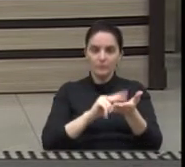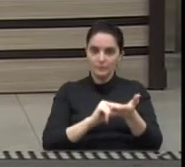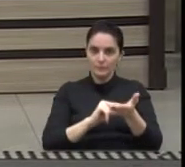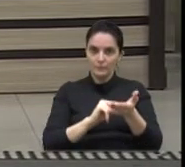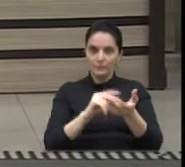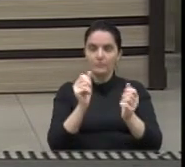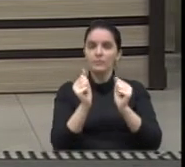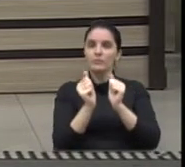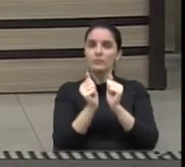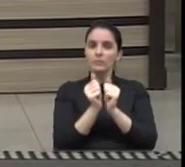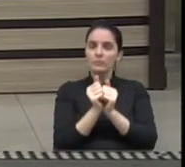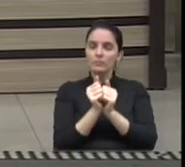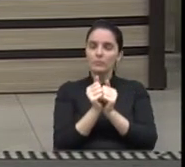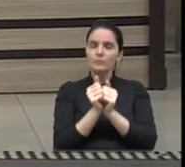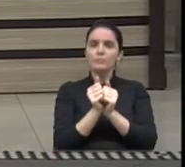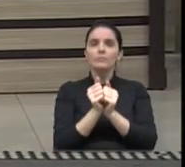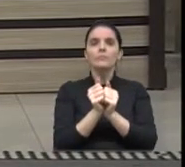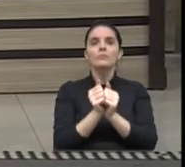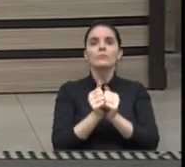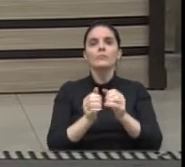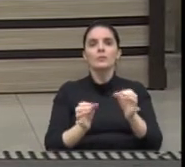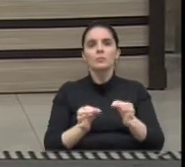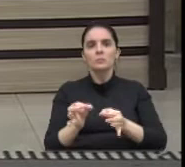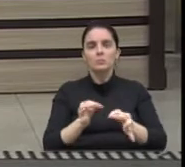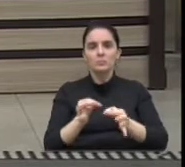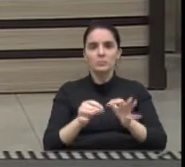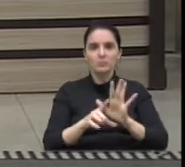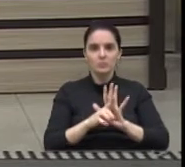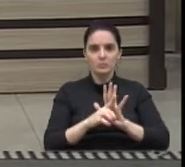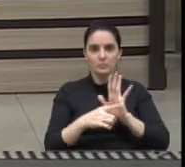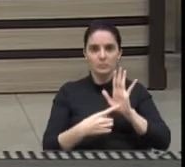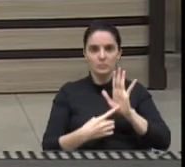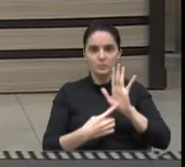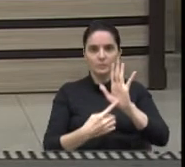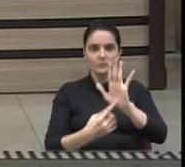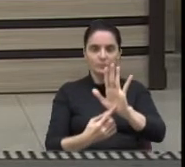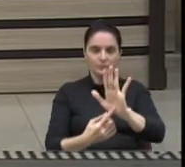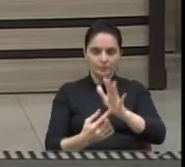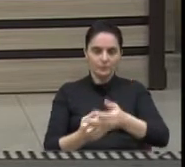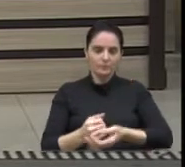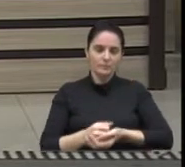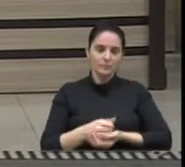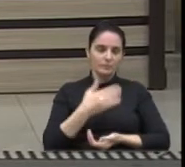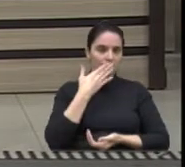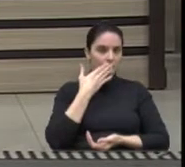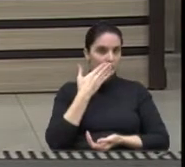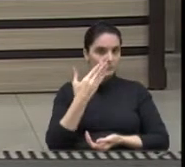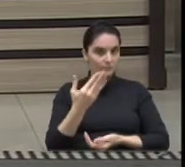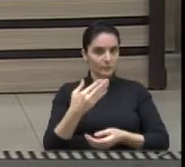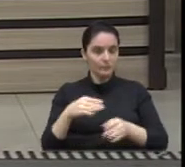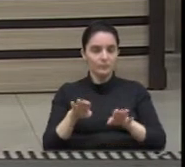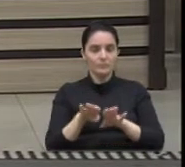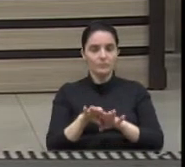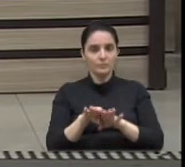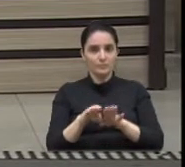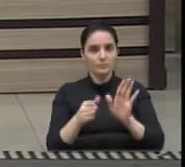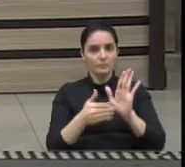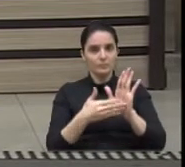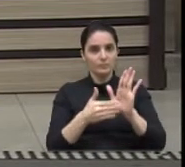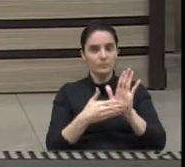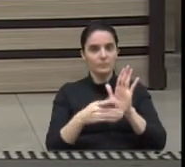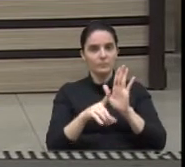que a mesma faça parte integrante do projeto de lei ora apresentado. Solicitamos que a presente proposta de lei